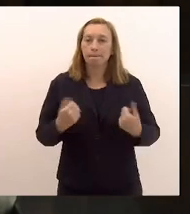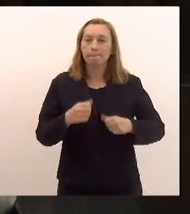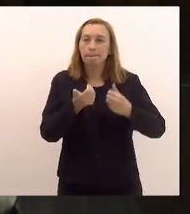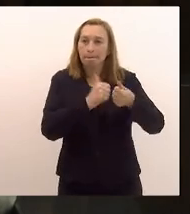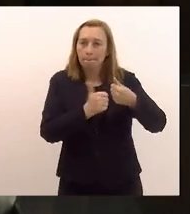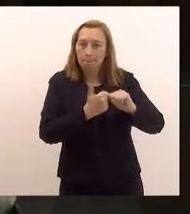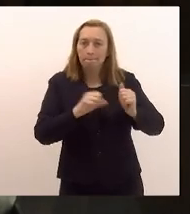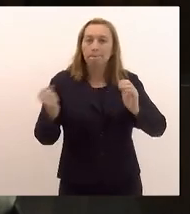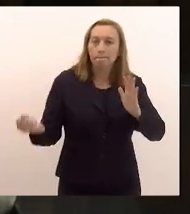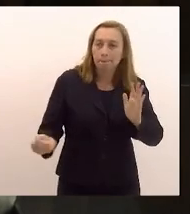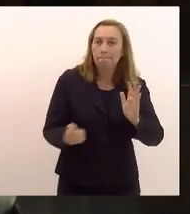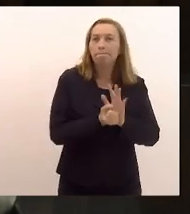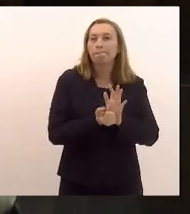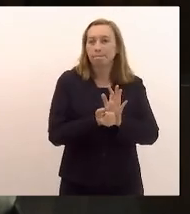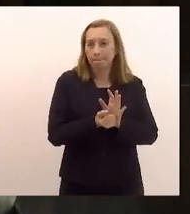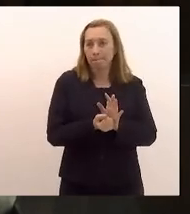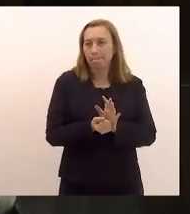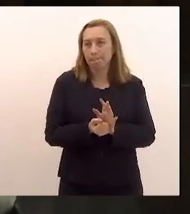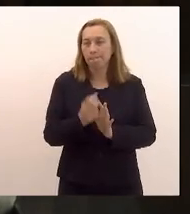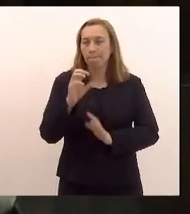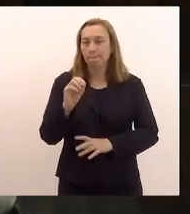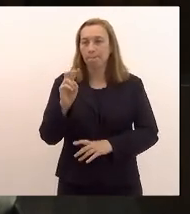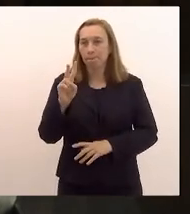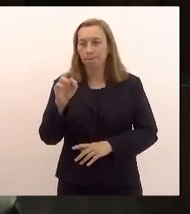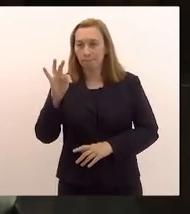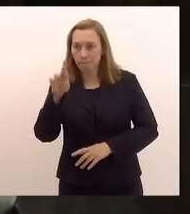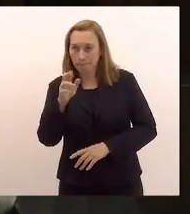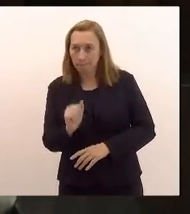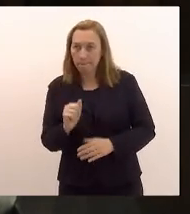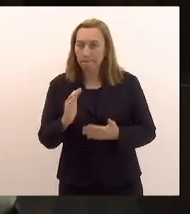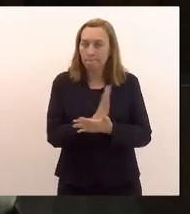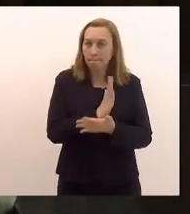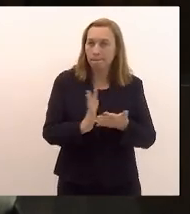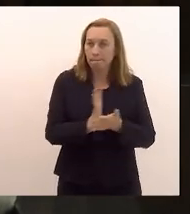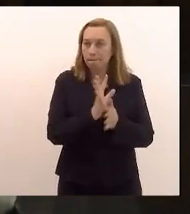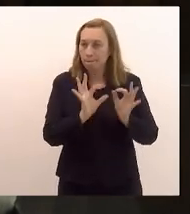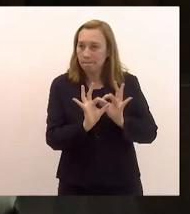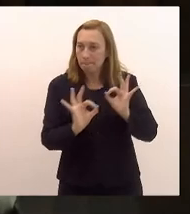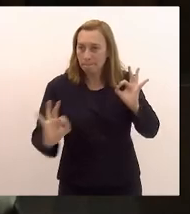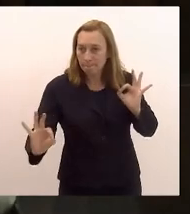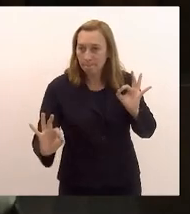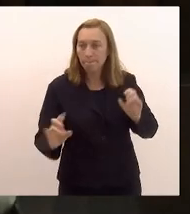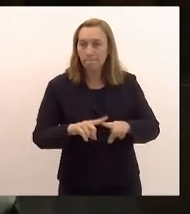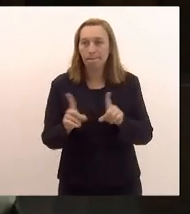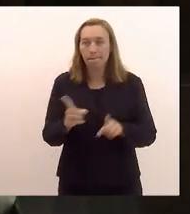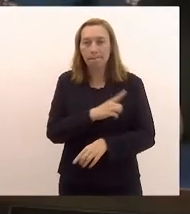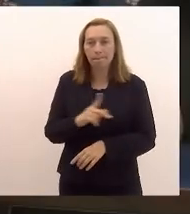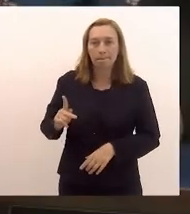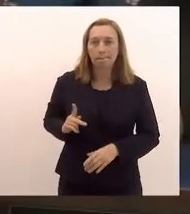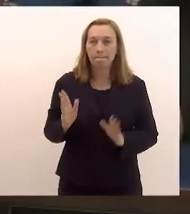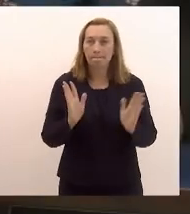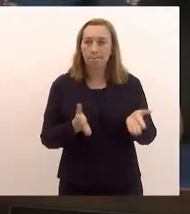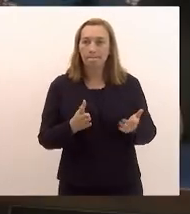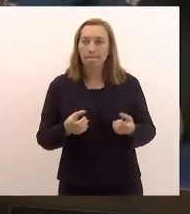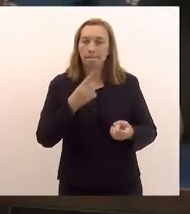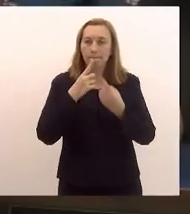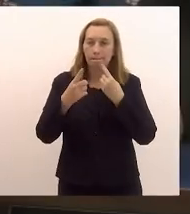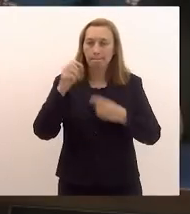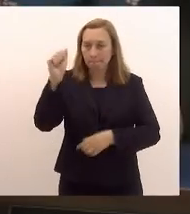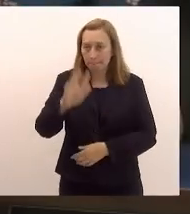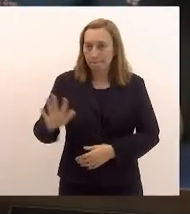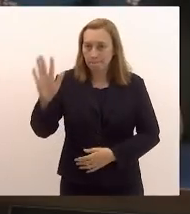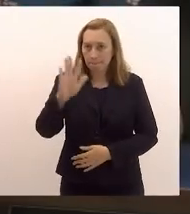Precisa avaliar os impactos da da ouvidoria com algum distanciamento mas a Defensoria Pública hoje eu faço desse debate